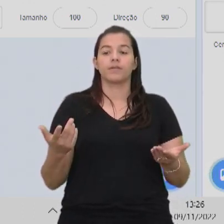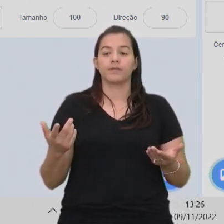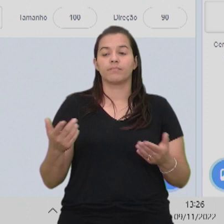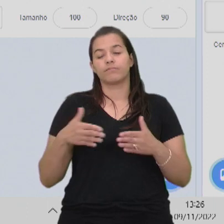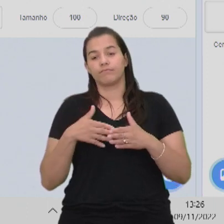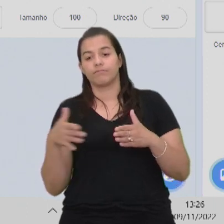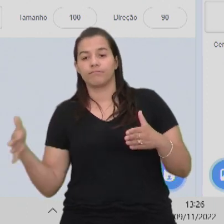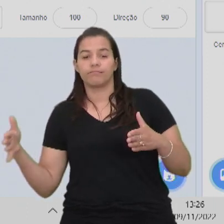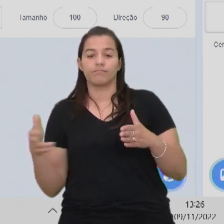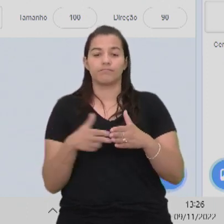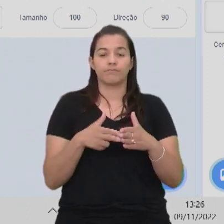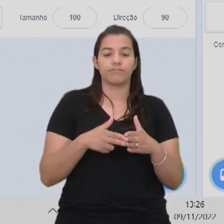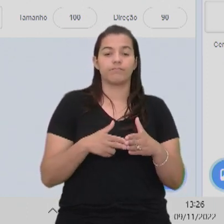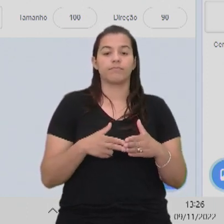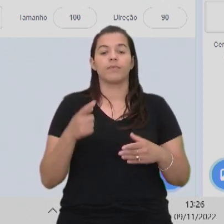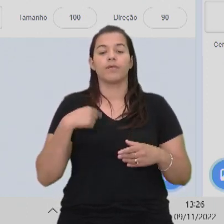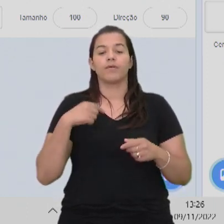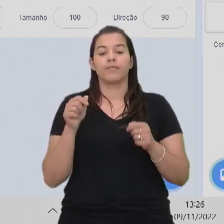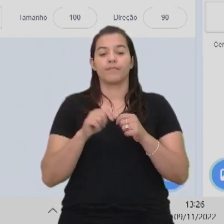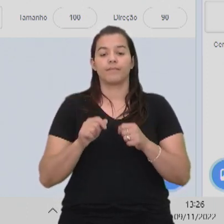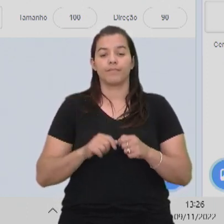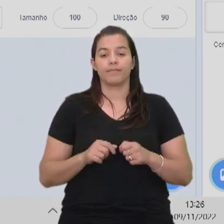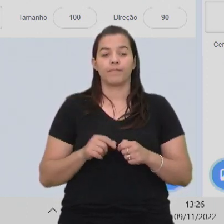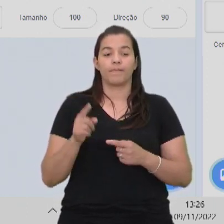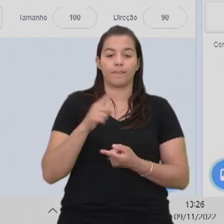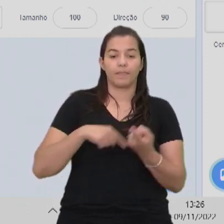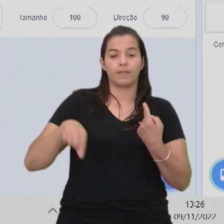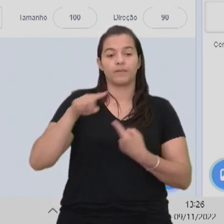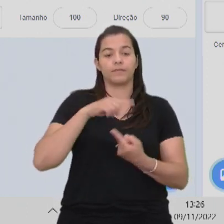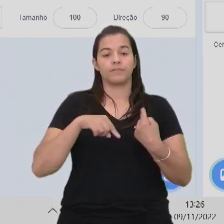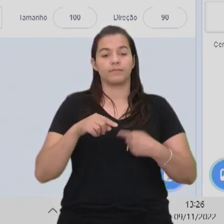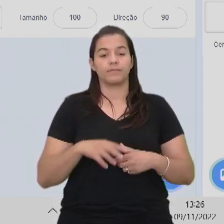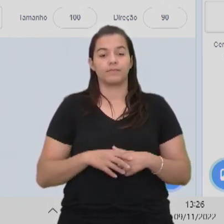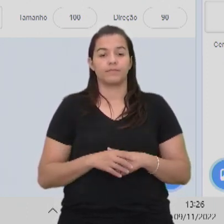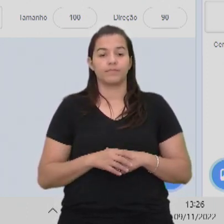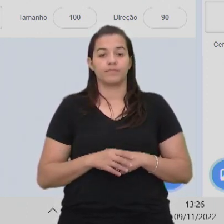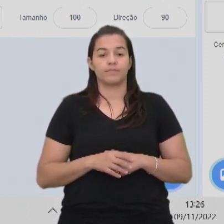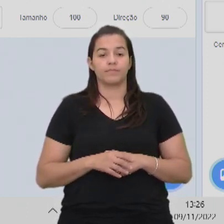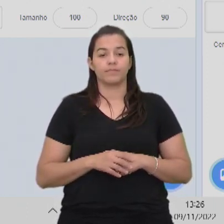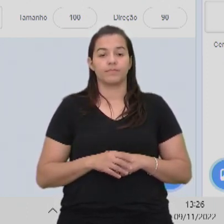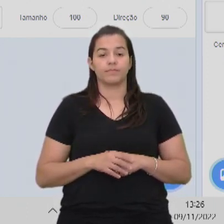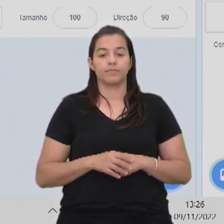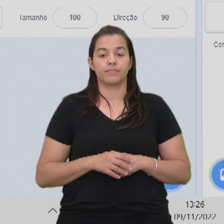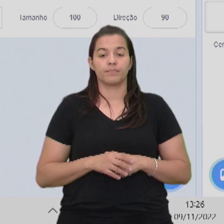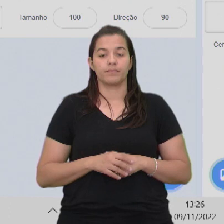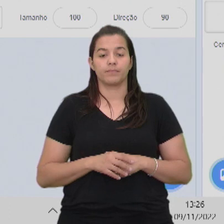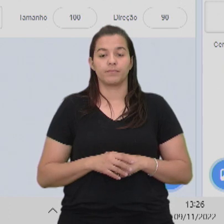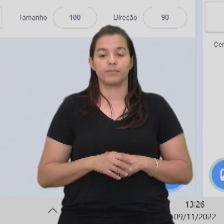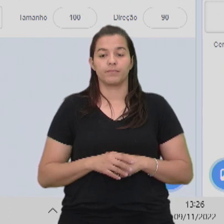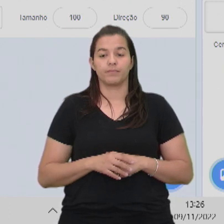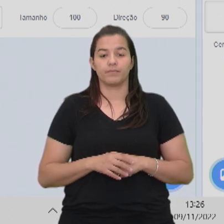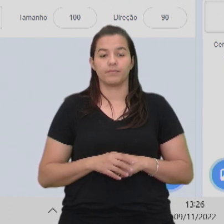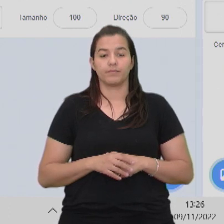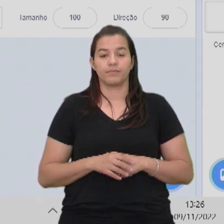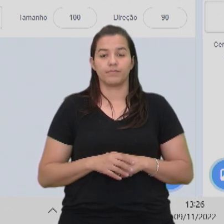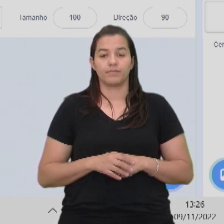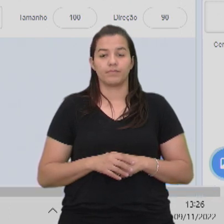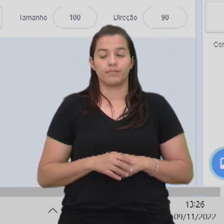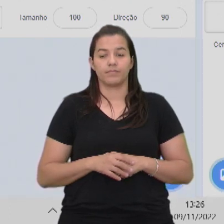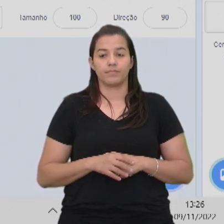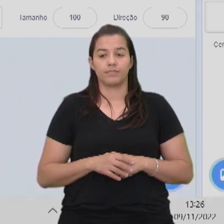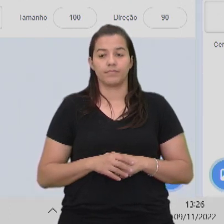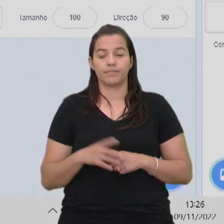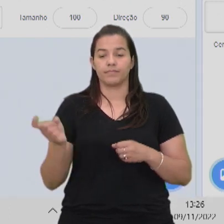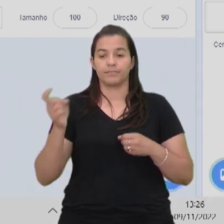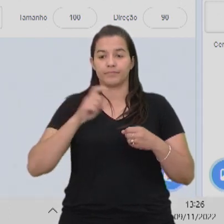dá. Então, em vez disso, o que eu vou fazer? Eu vou fazer ele girar. Então, eu vou pegar um gire aqui, 15 graus. Deixa eu puxar meu gatinho de volta,